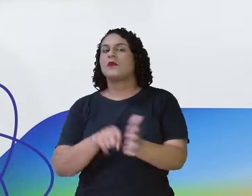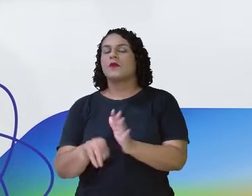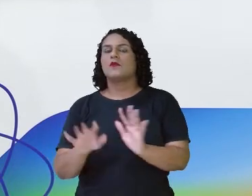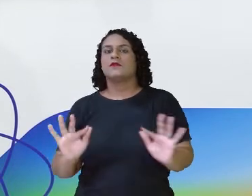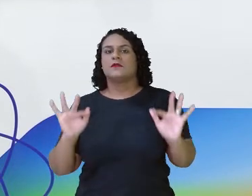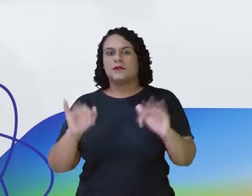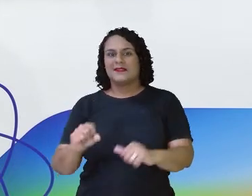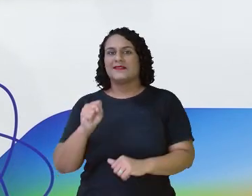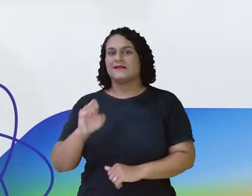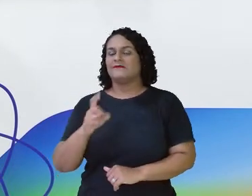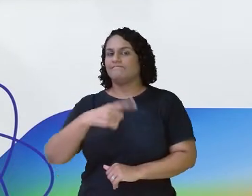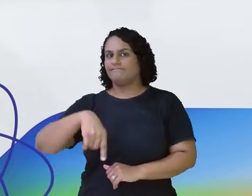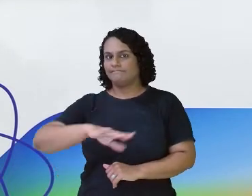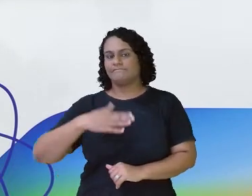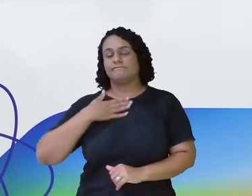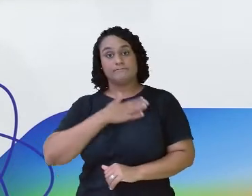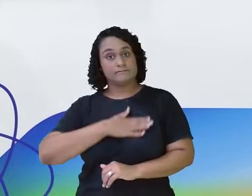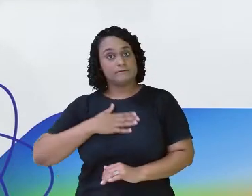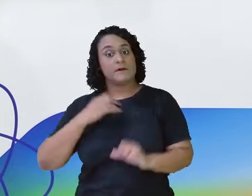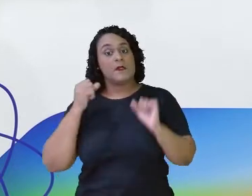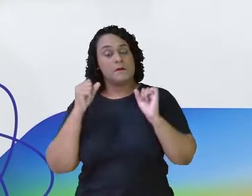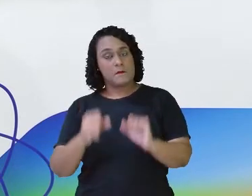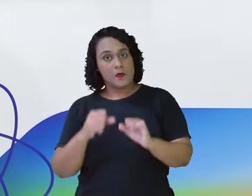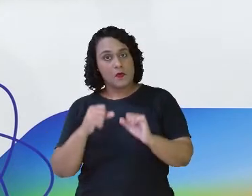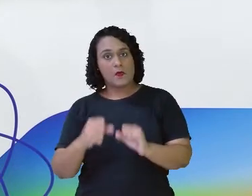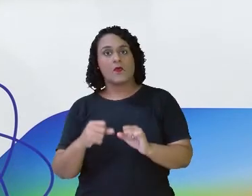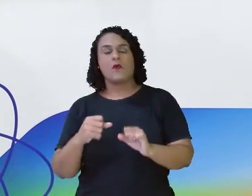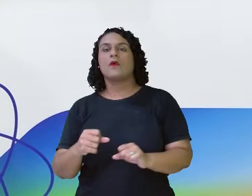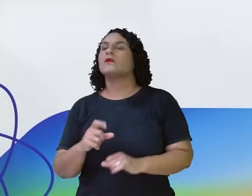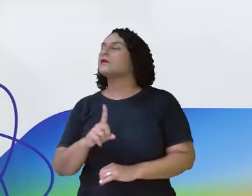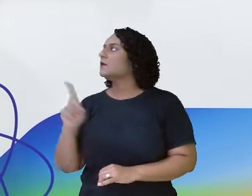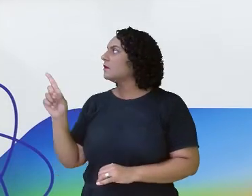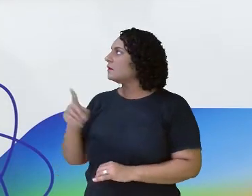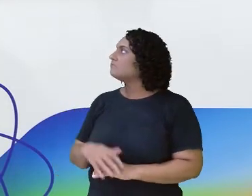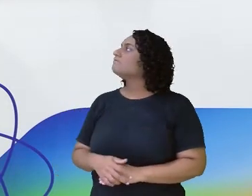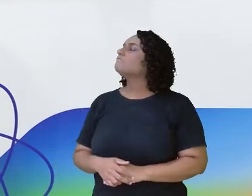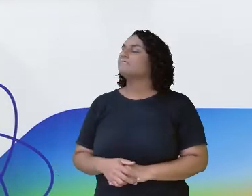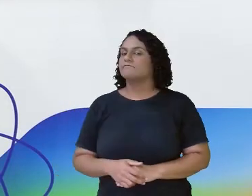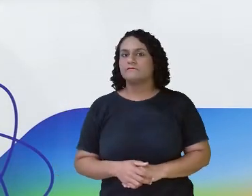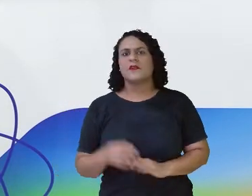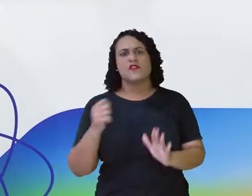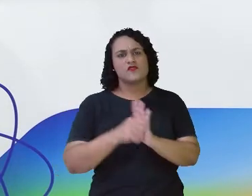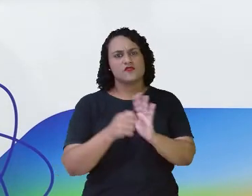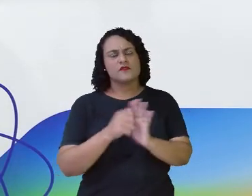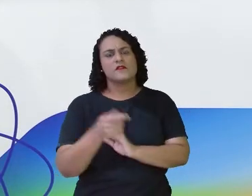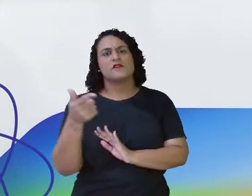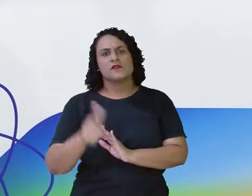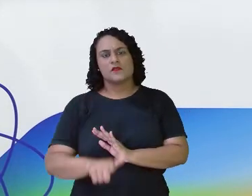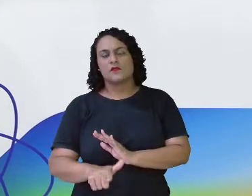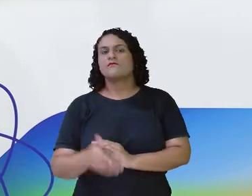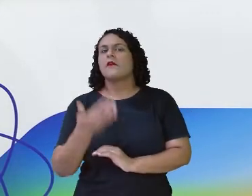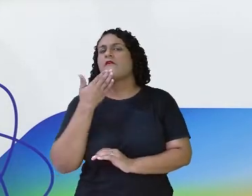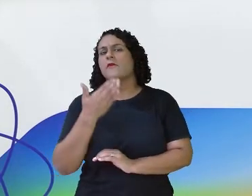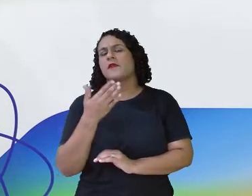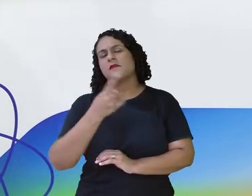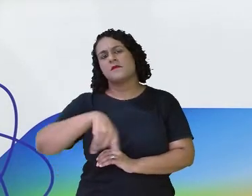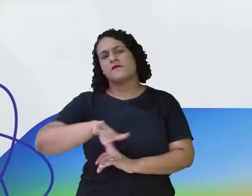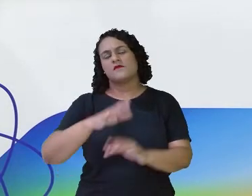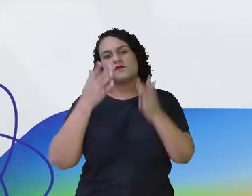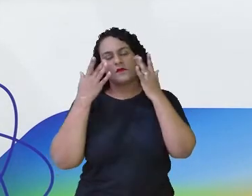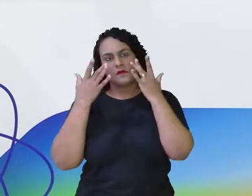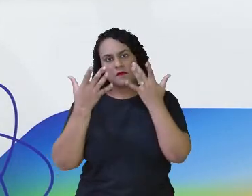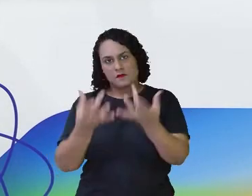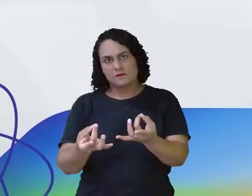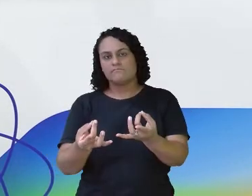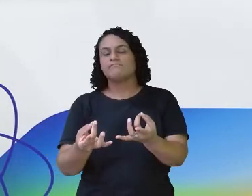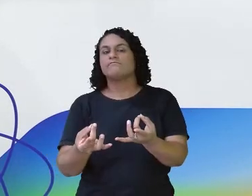E se você gostar, você pode recontá-lo, pode reescrevê-lo, mas eu já peço que fiquem atentos, porque ao